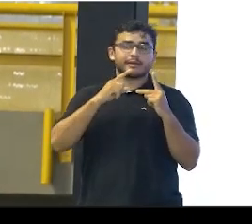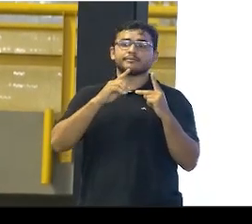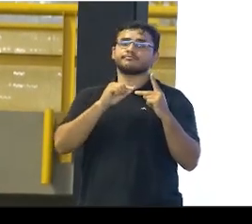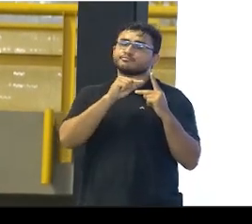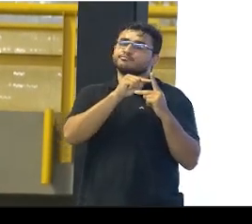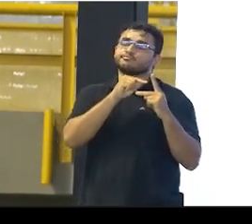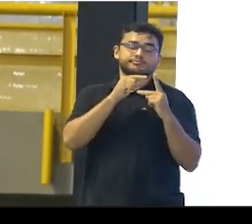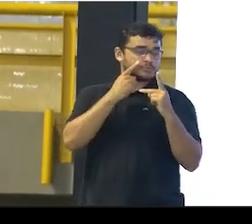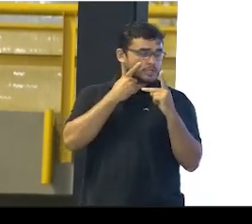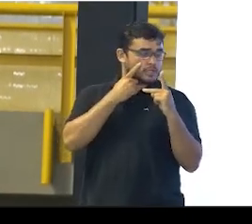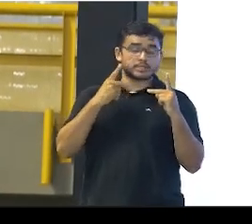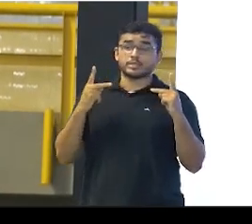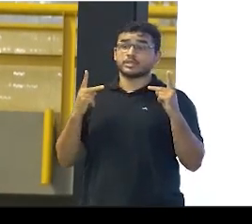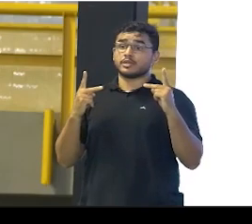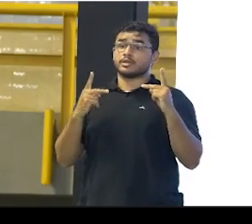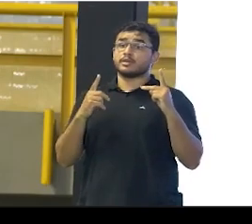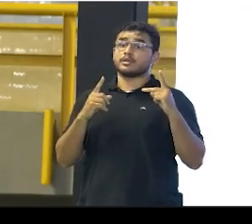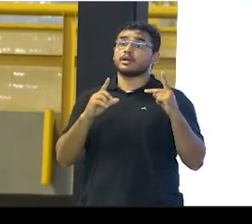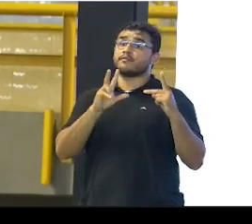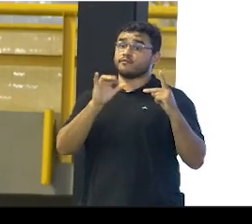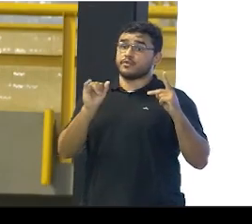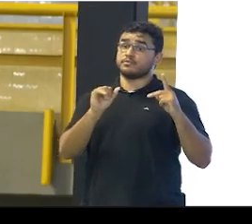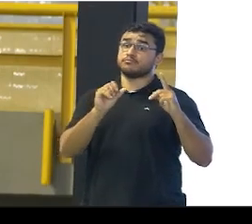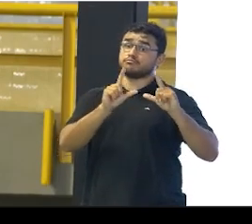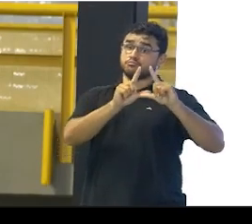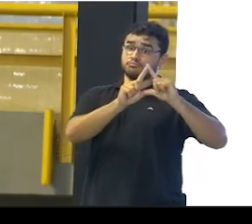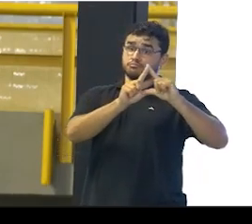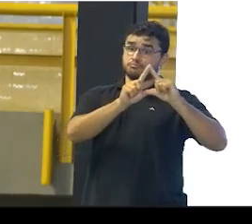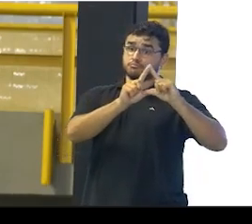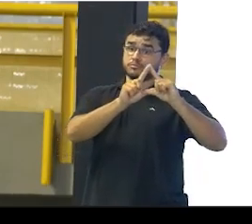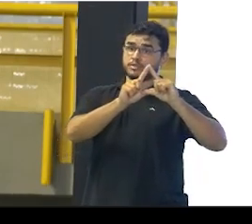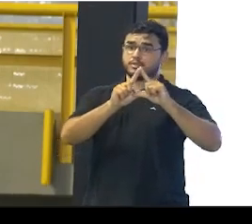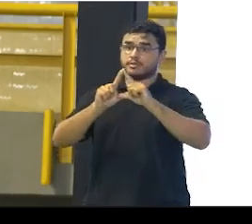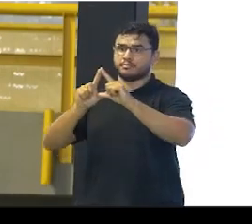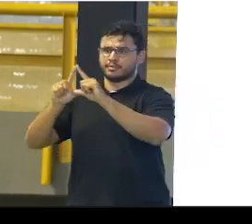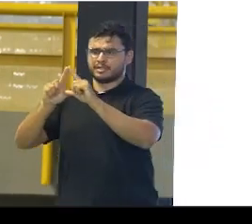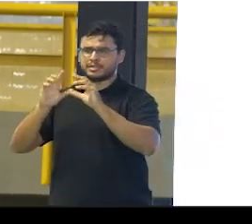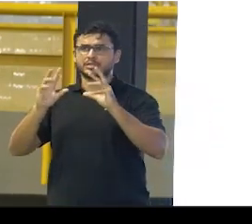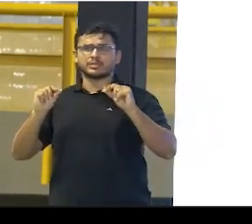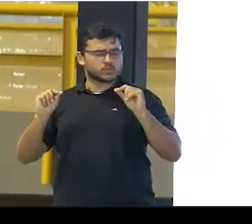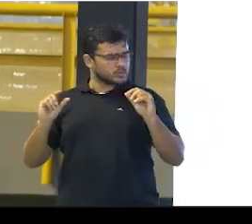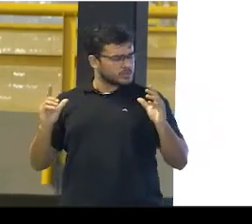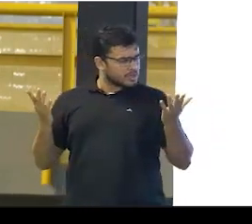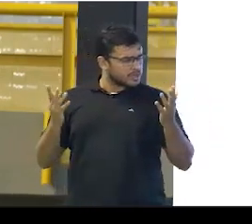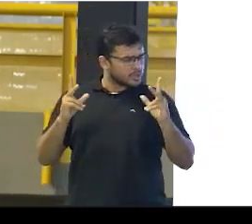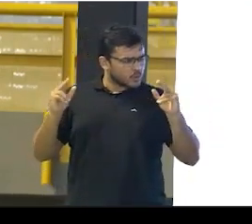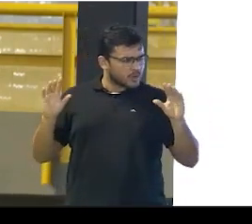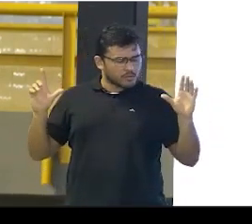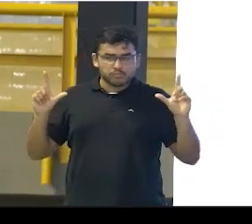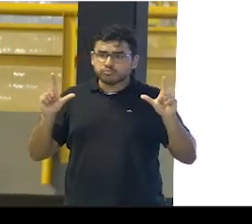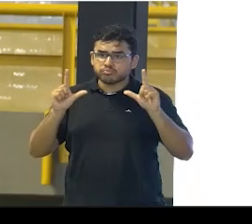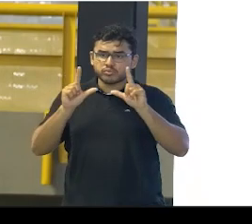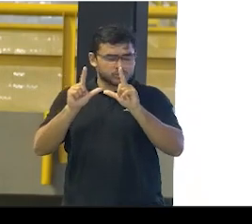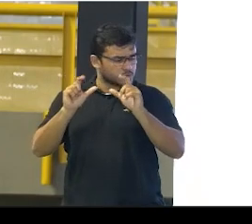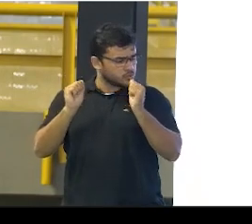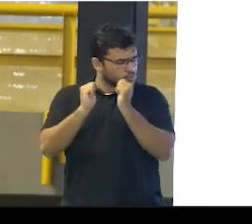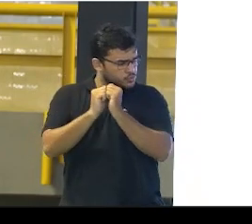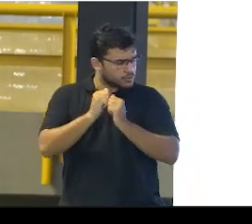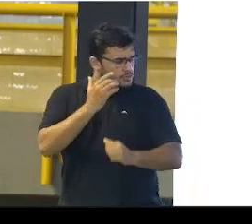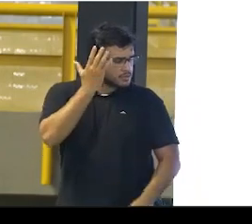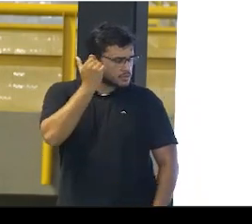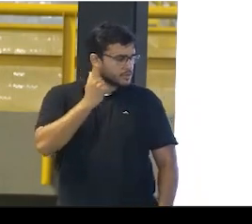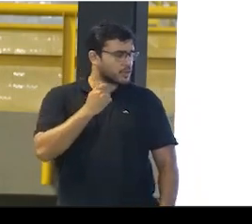sempre base vezes altura. Quando a gente tem um quadrado, lembra que eu falei que o objetivo é a gente mostrar